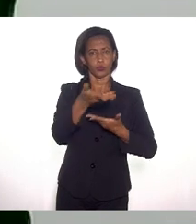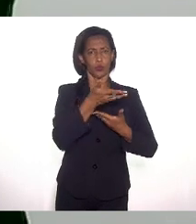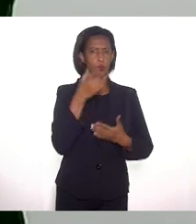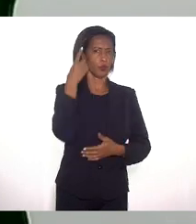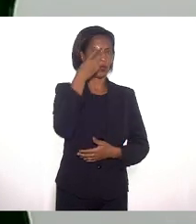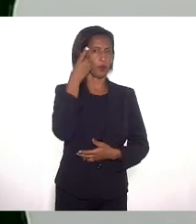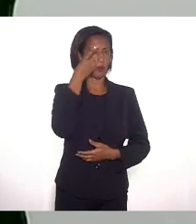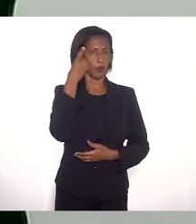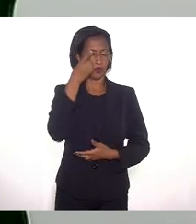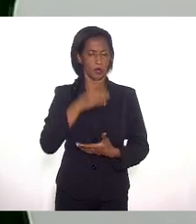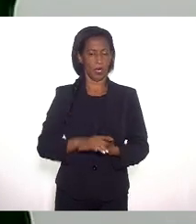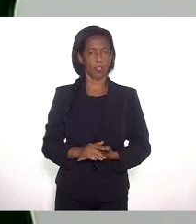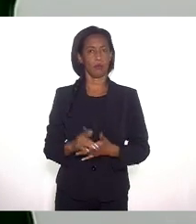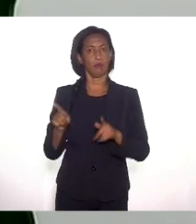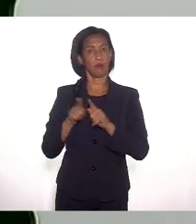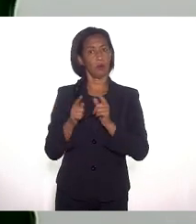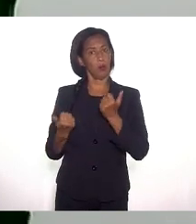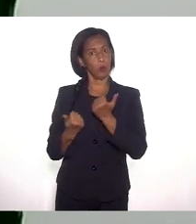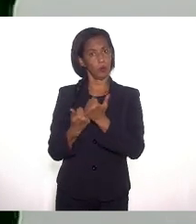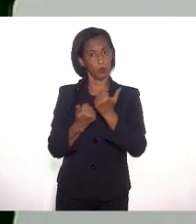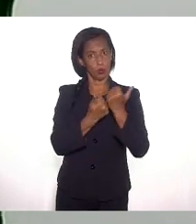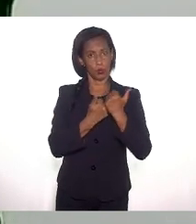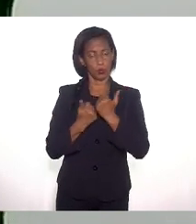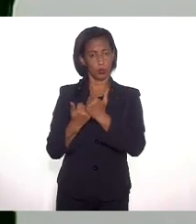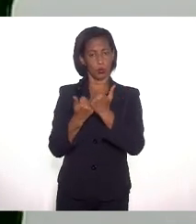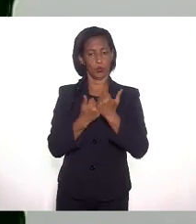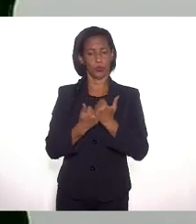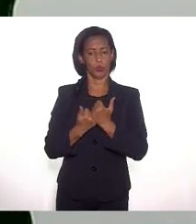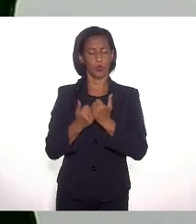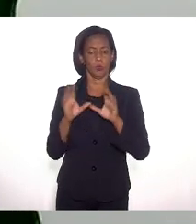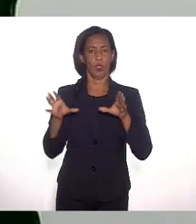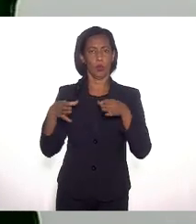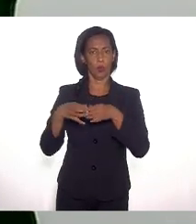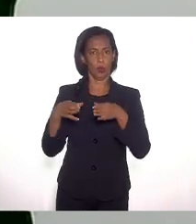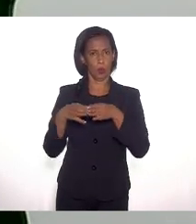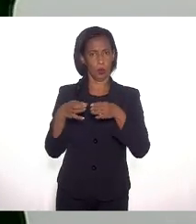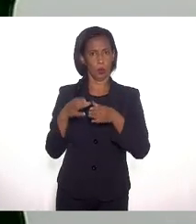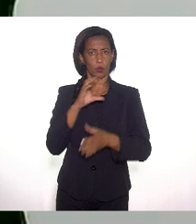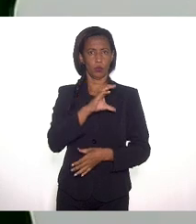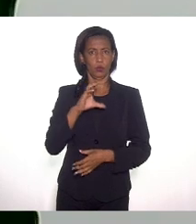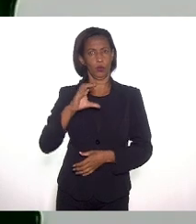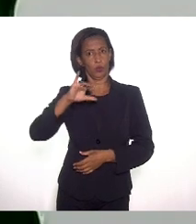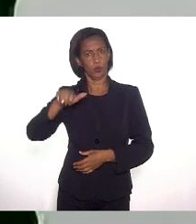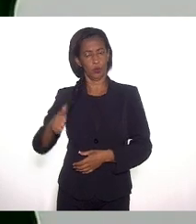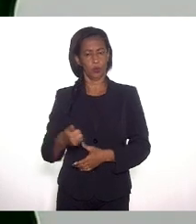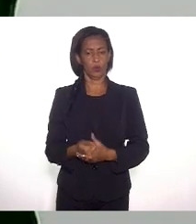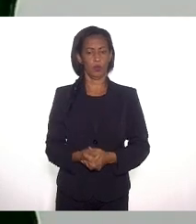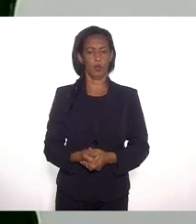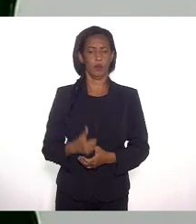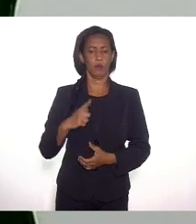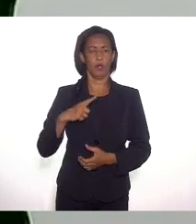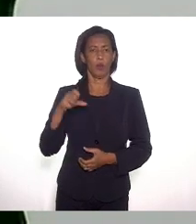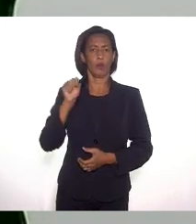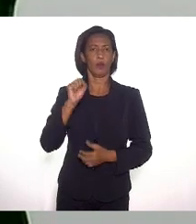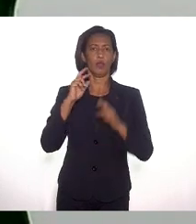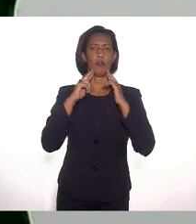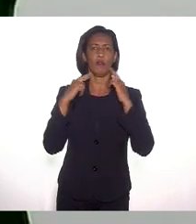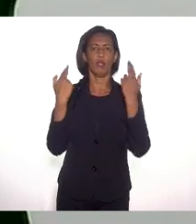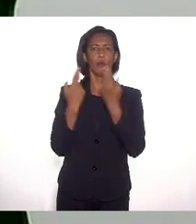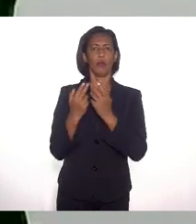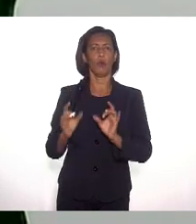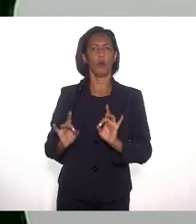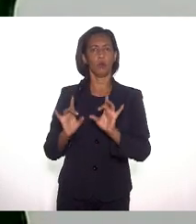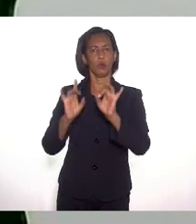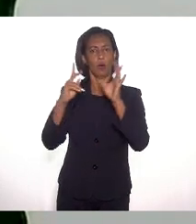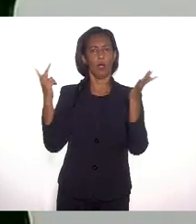titulares e suplentes efetivos da Comissão de Constituição e Justiça para a 8ª reunião extraordinária remota, a